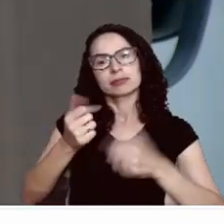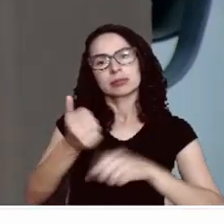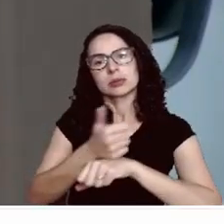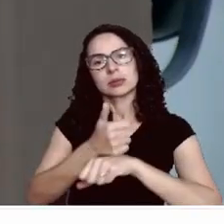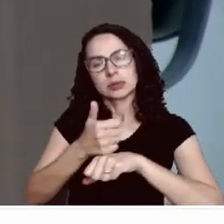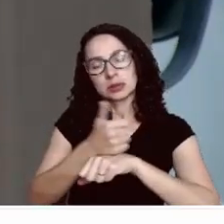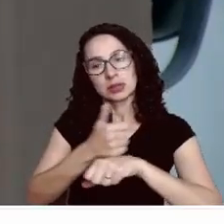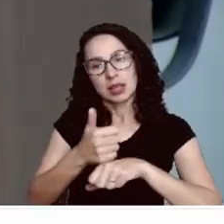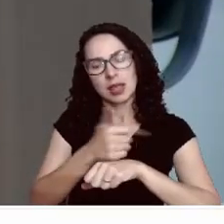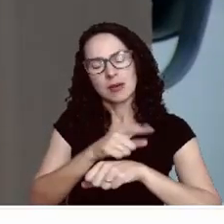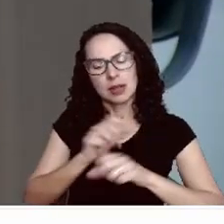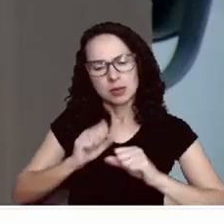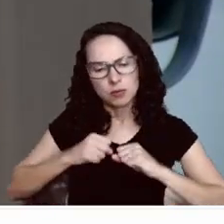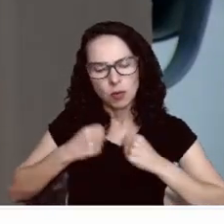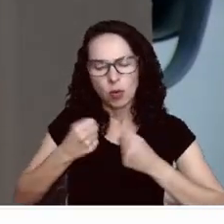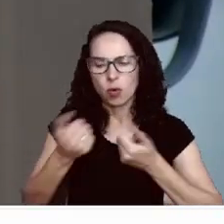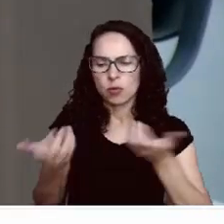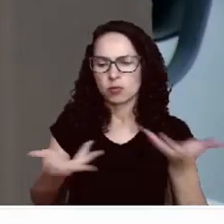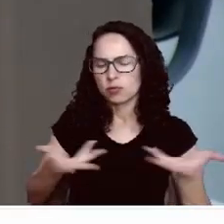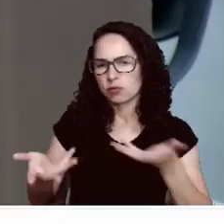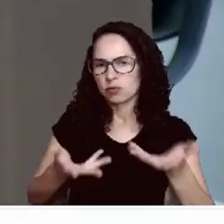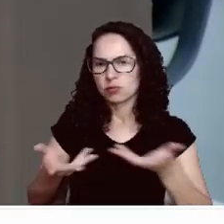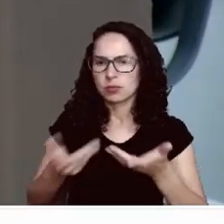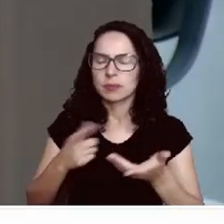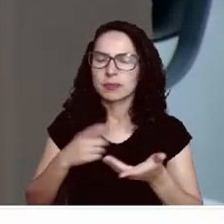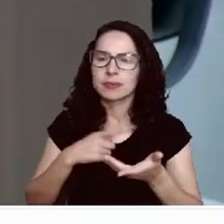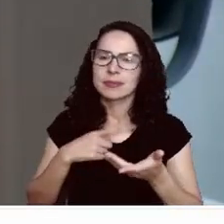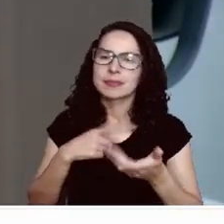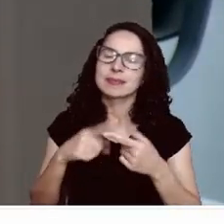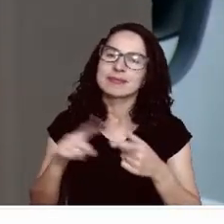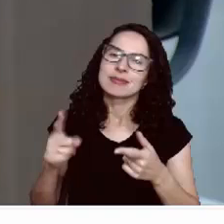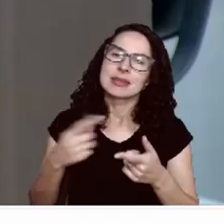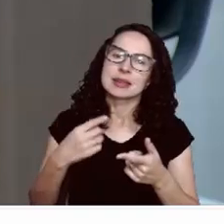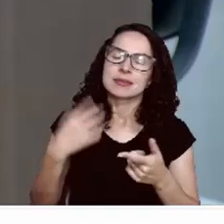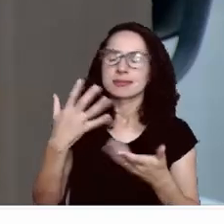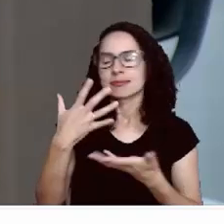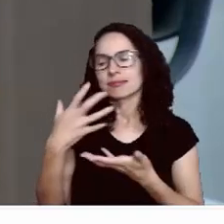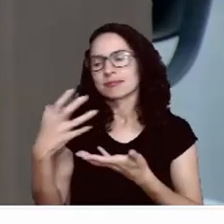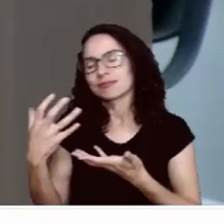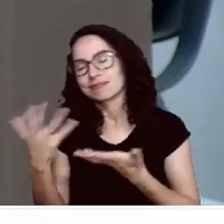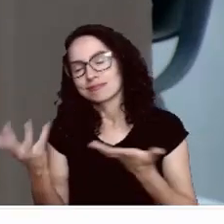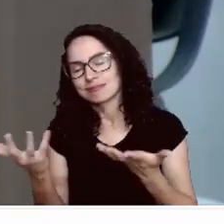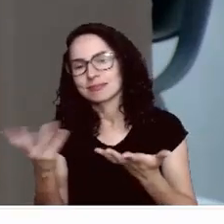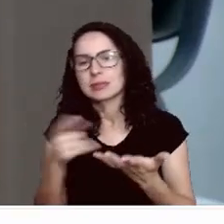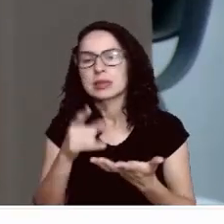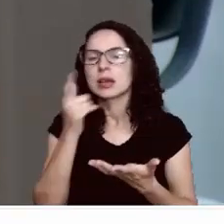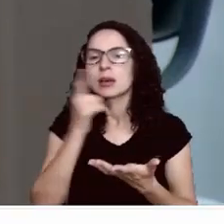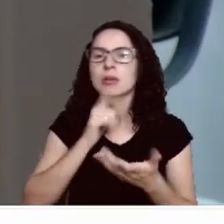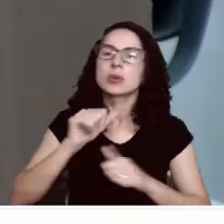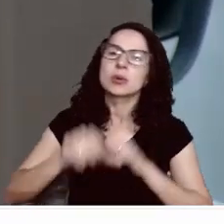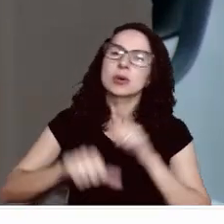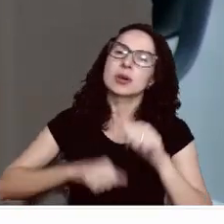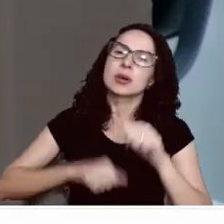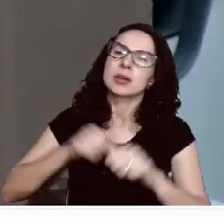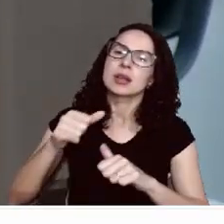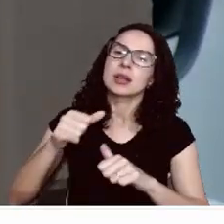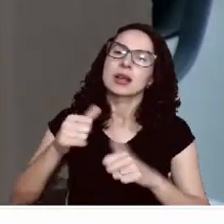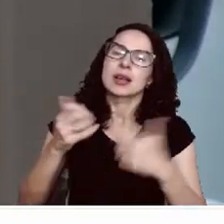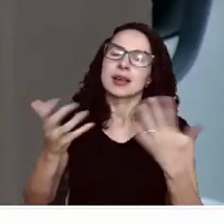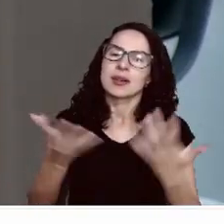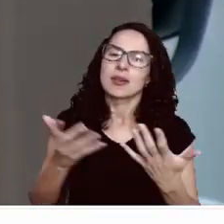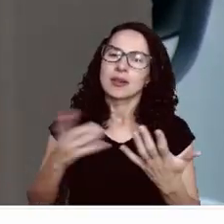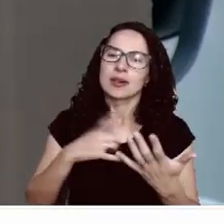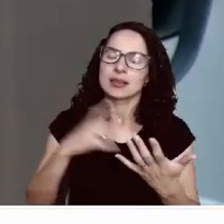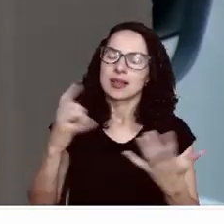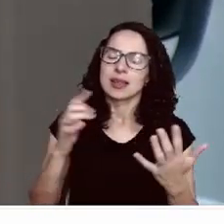esforçada e jogava até bem, mas a vida levou para outros caminhos. Mas ele deu a volta por cima, e hoje tem uma linda família,